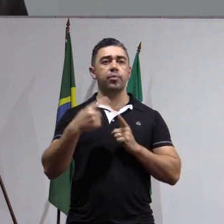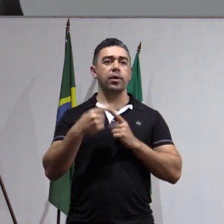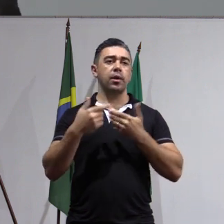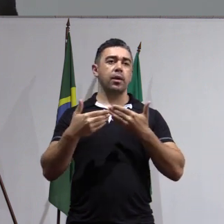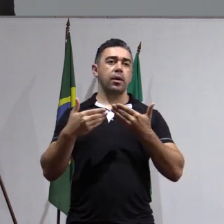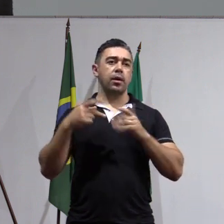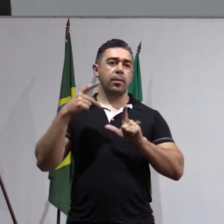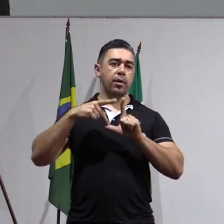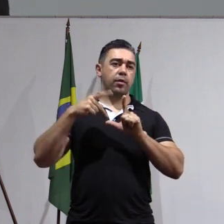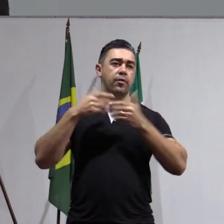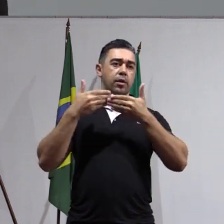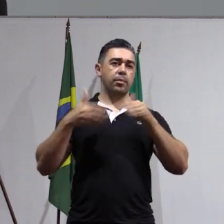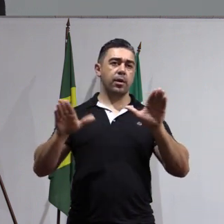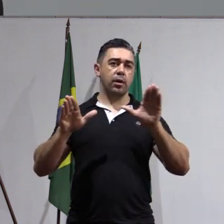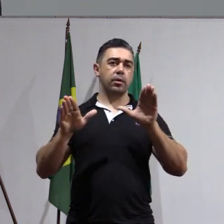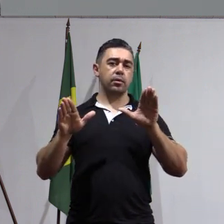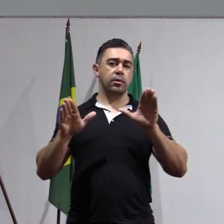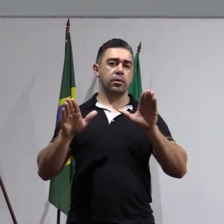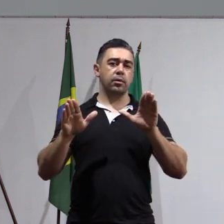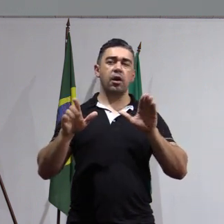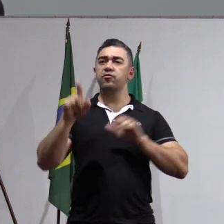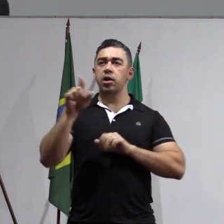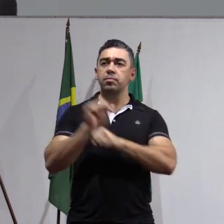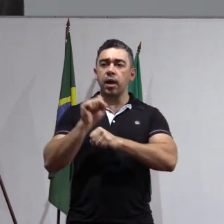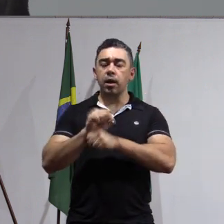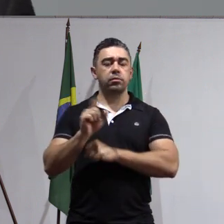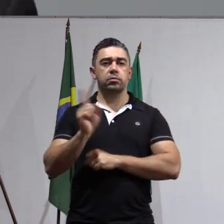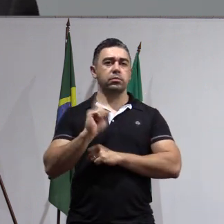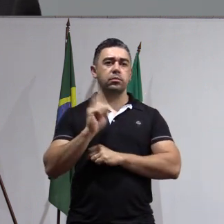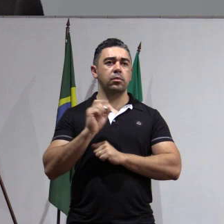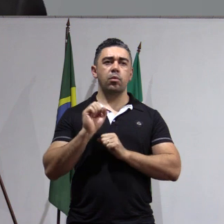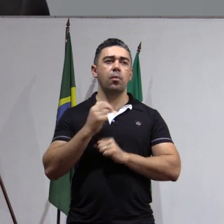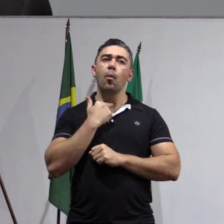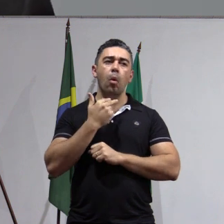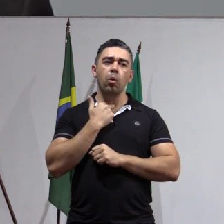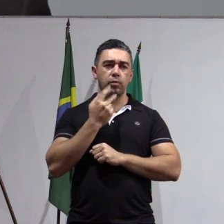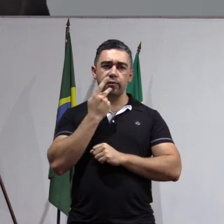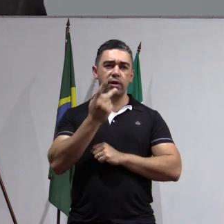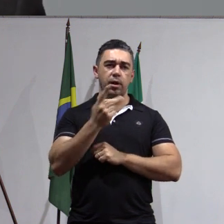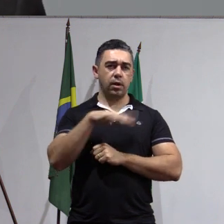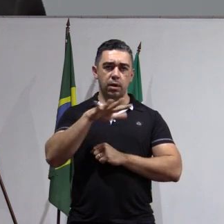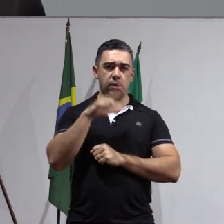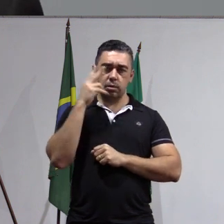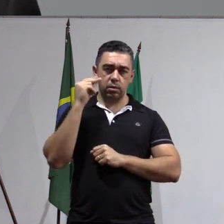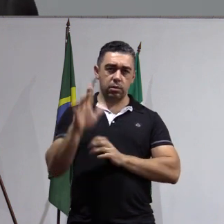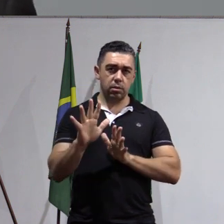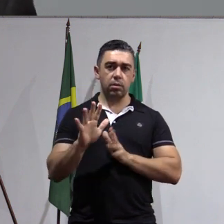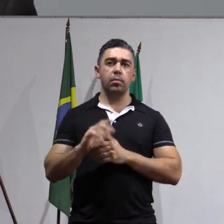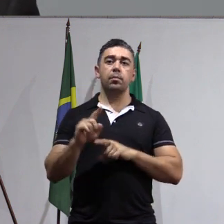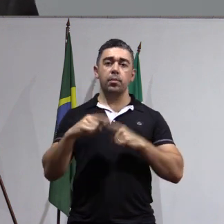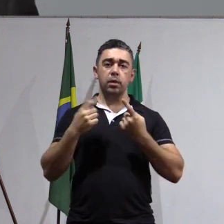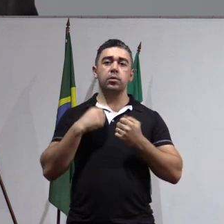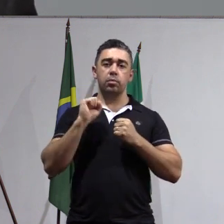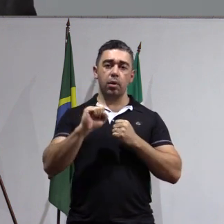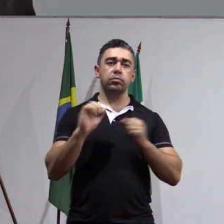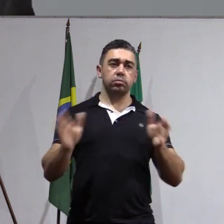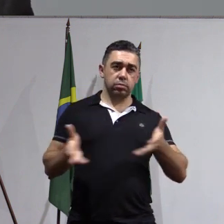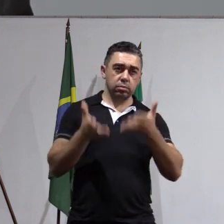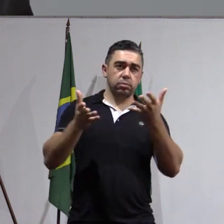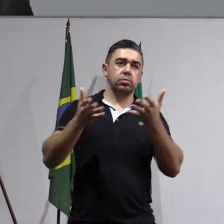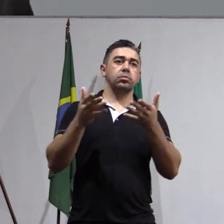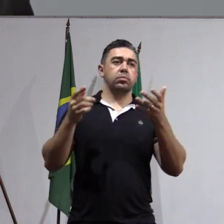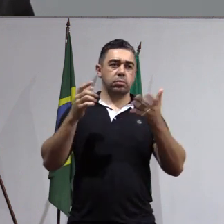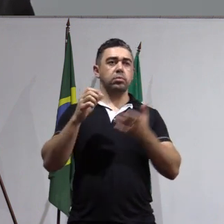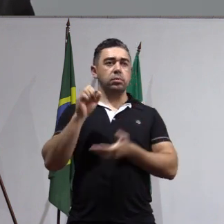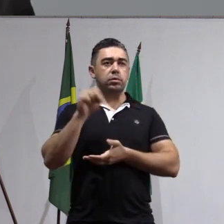é aberta a qualquer cidadão, dizer assim, não se manifeste, espere. Eu não posso restringir isso naturalmente. Mas eu posso incitar, e é isso que estamos fazendo